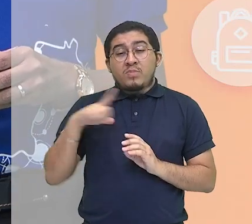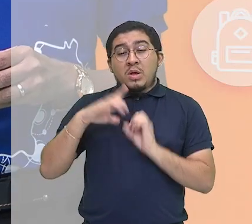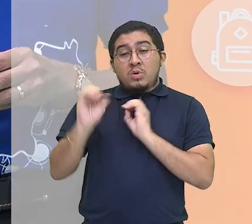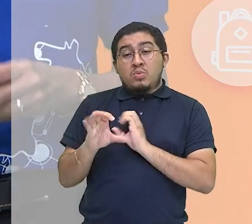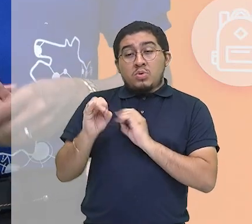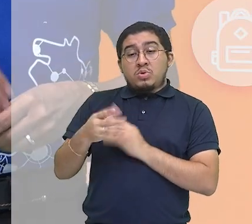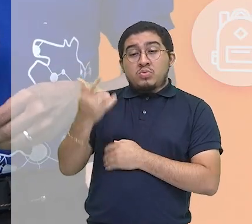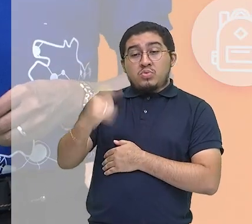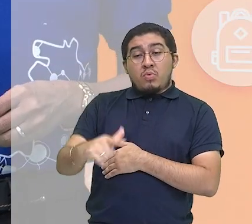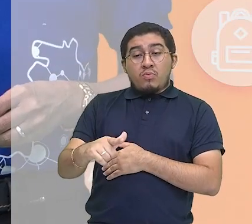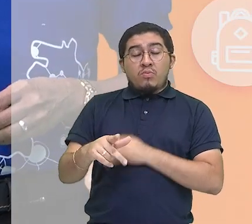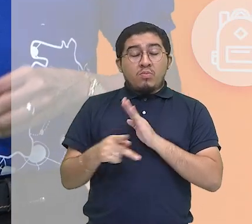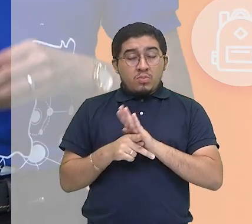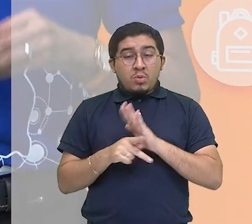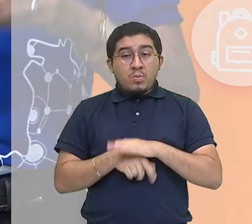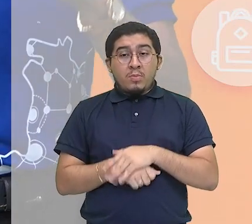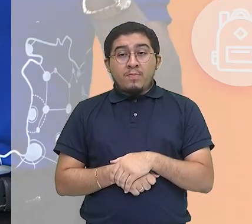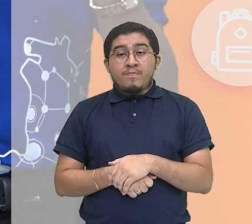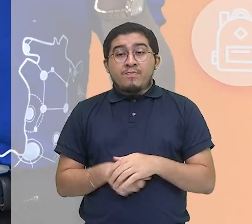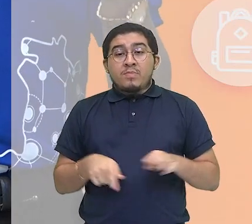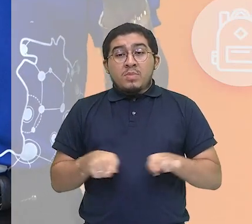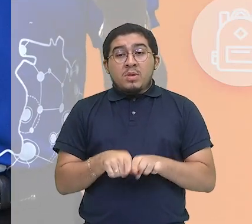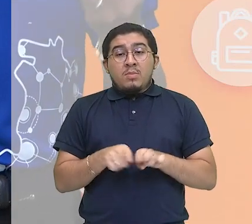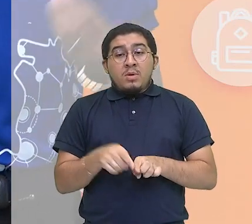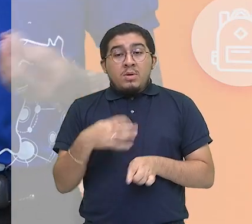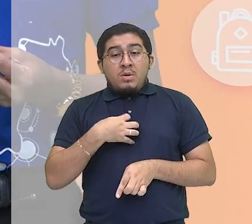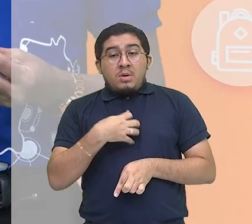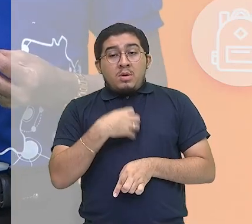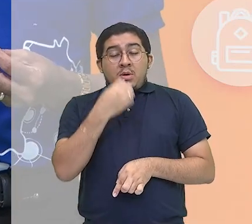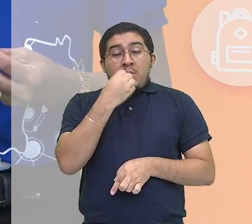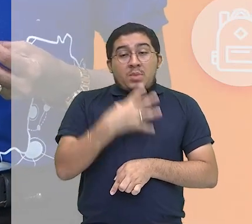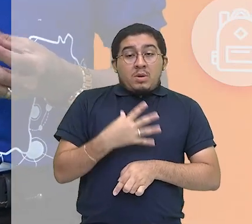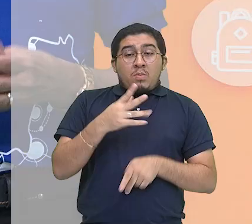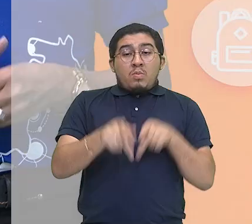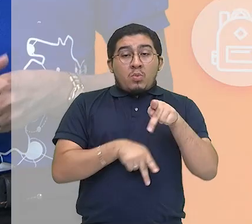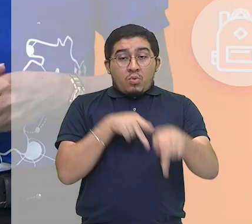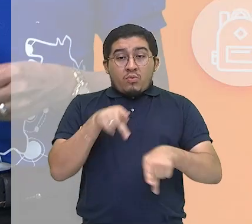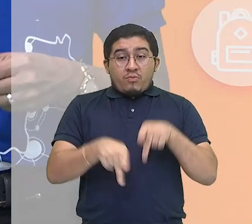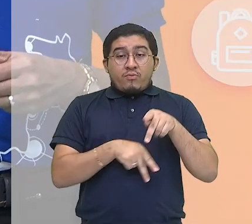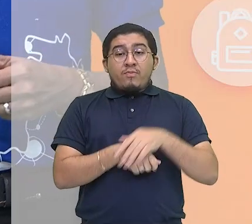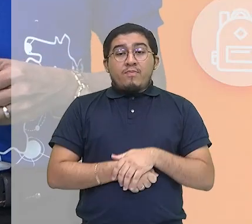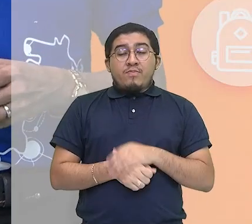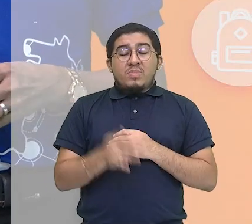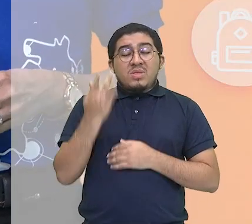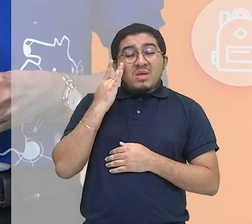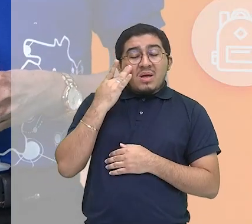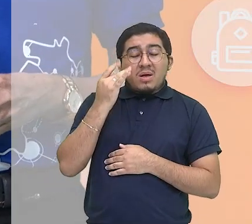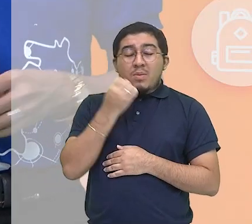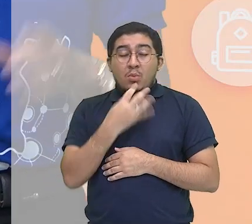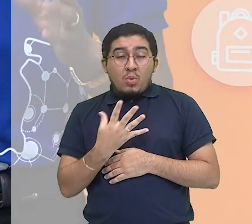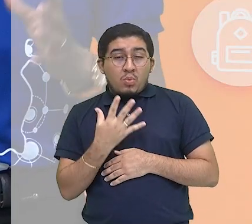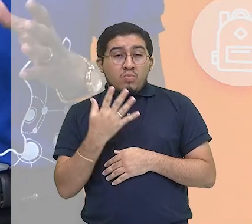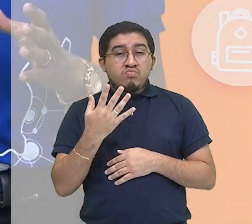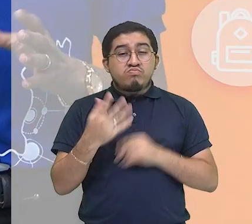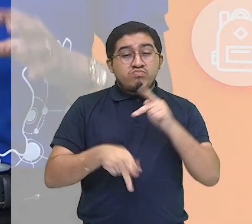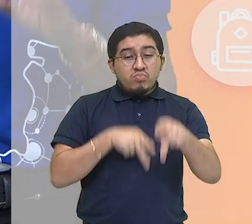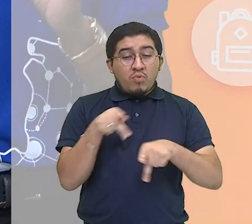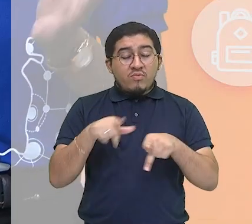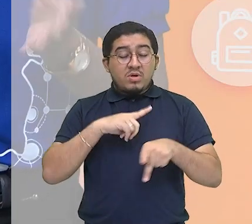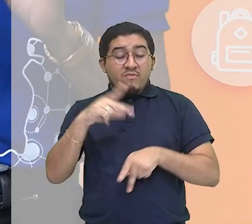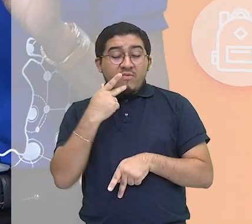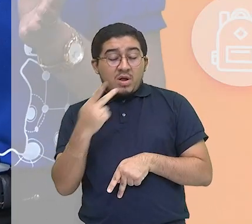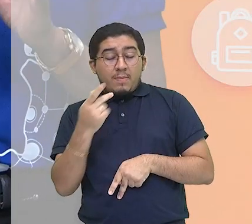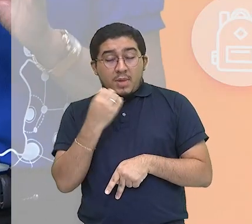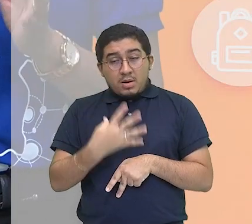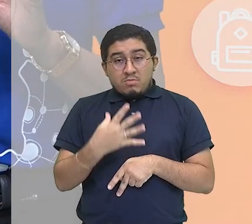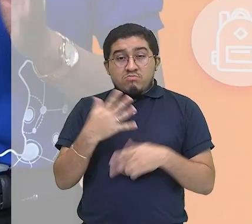por exemplo, a situação do bem-estar do povo. Sim, será que esse povo está vivendo bem? Para dizer isso,